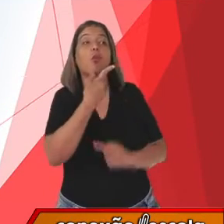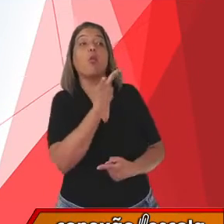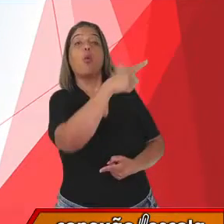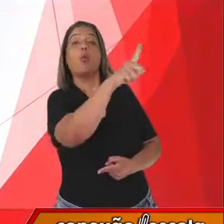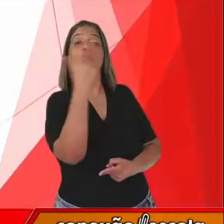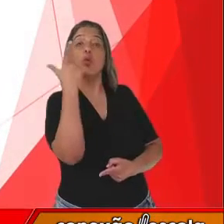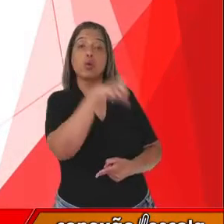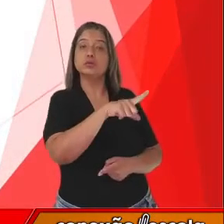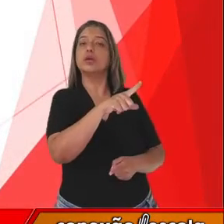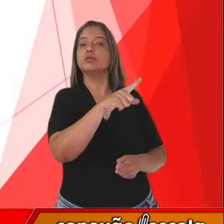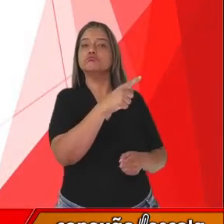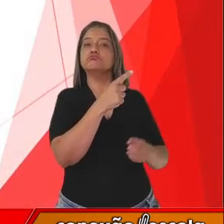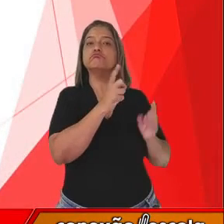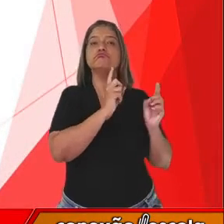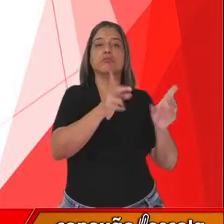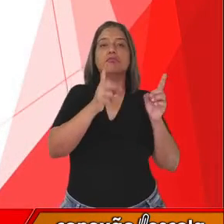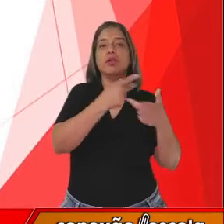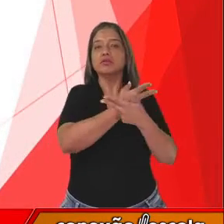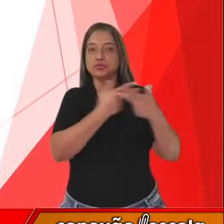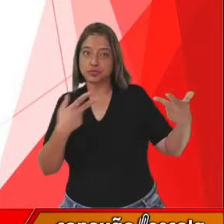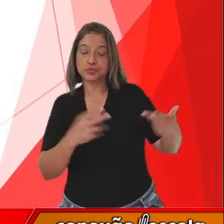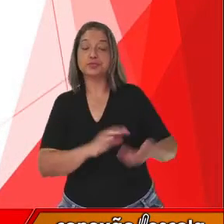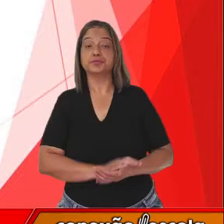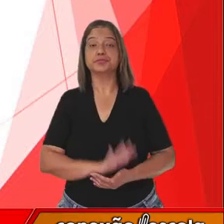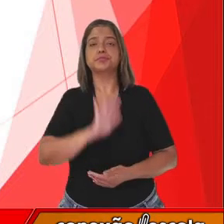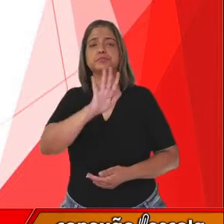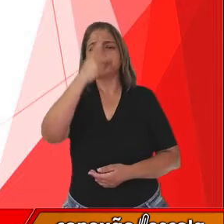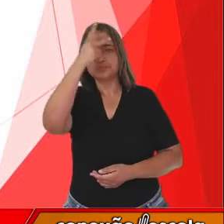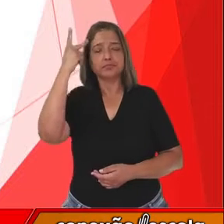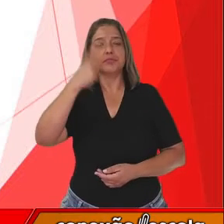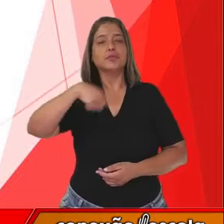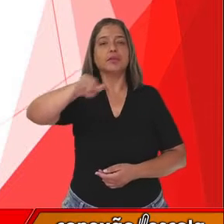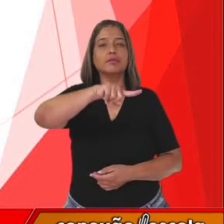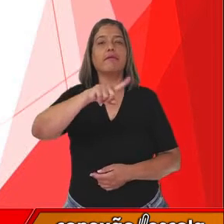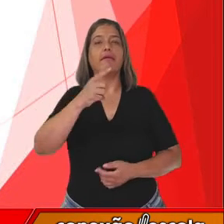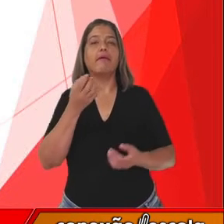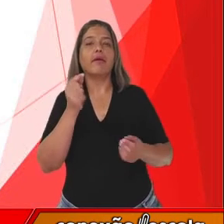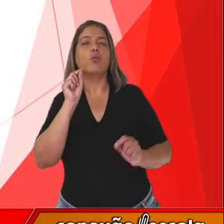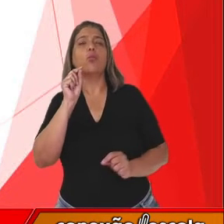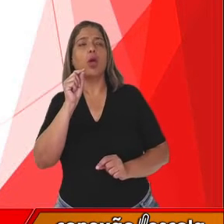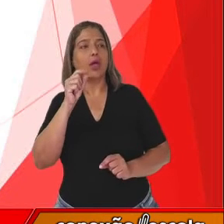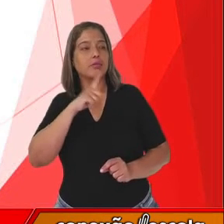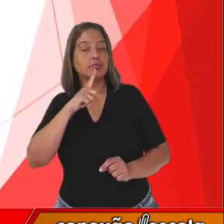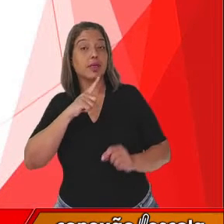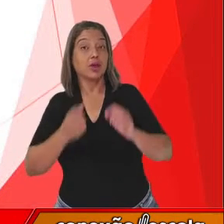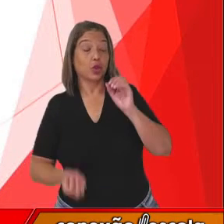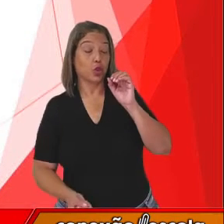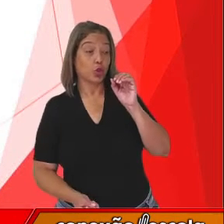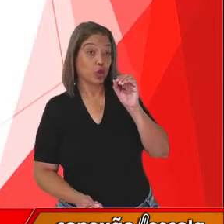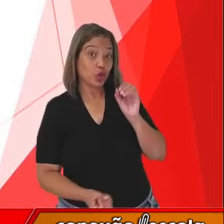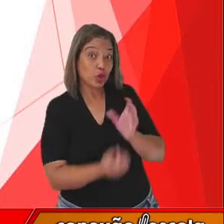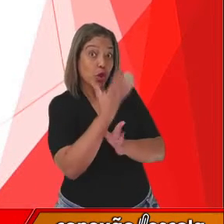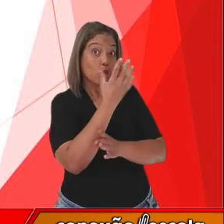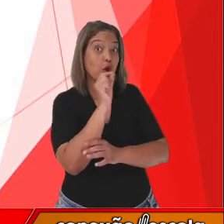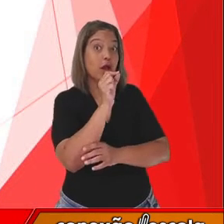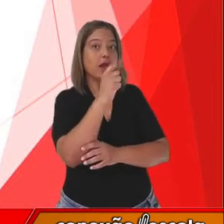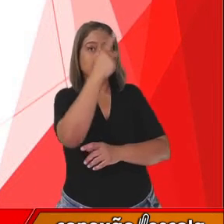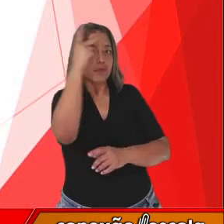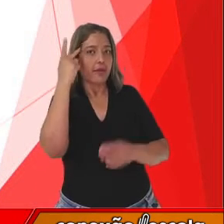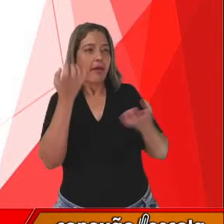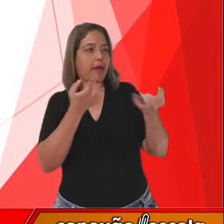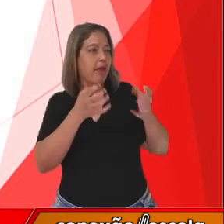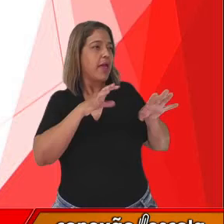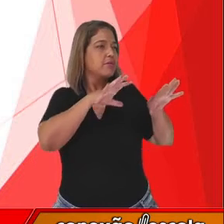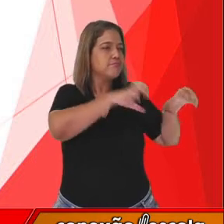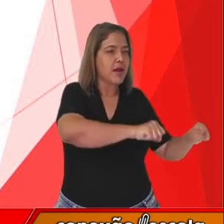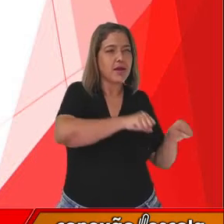Para explorar e descobrir o que mais poderia gerar riquezas, surgiram as entradas e